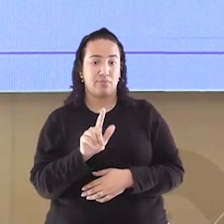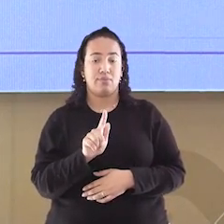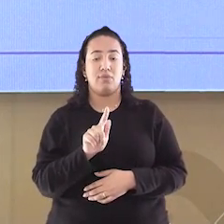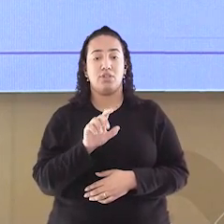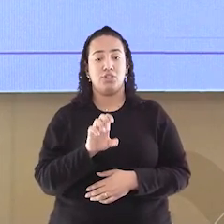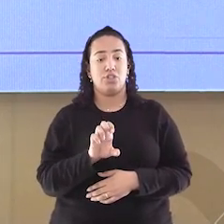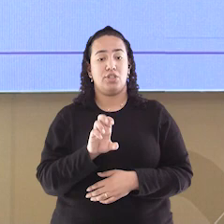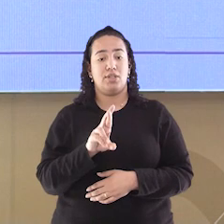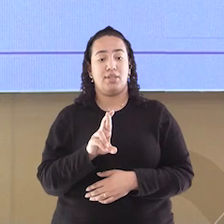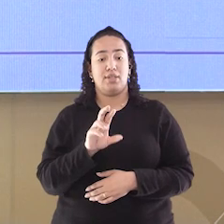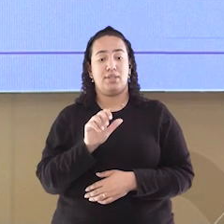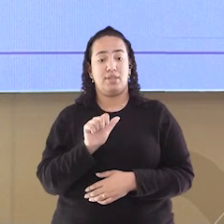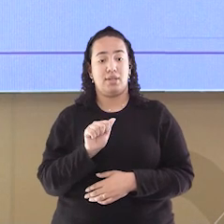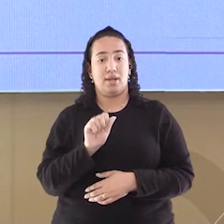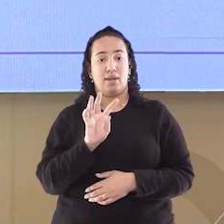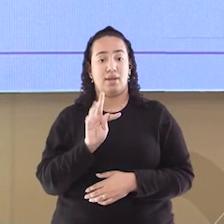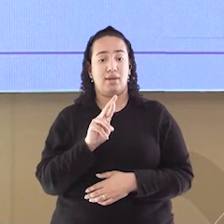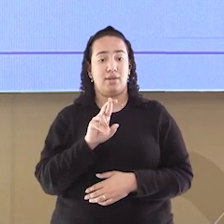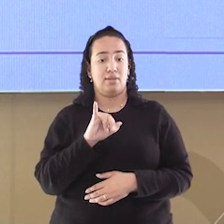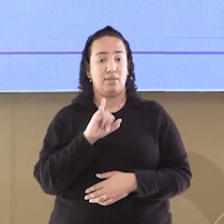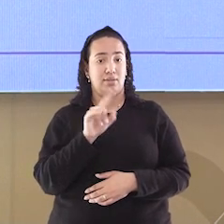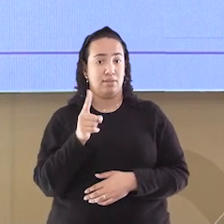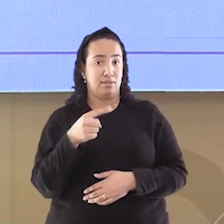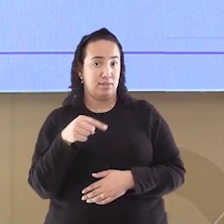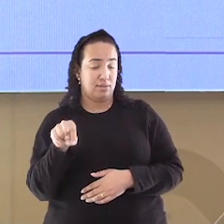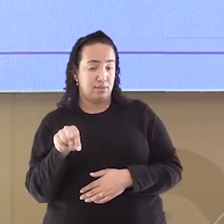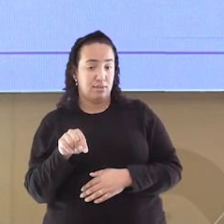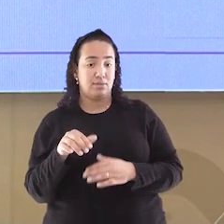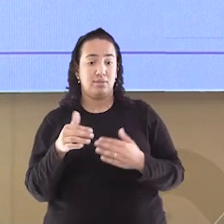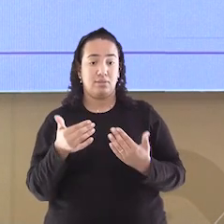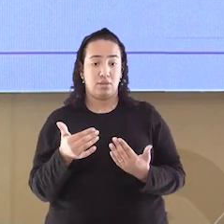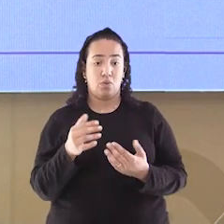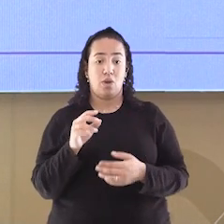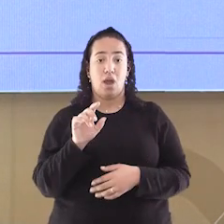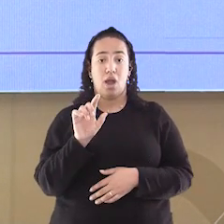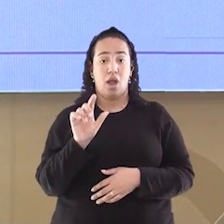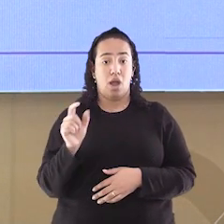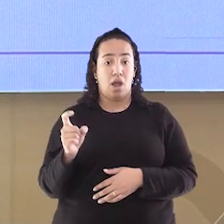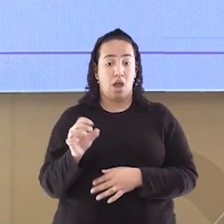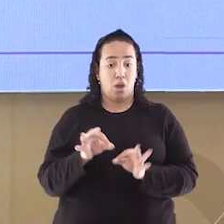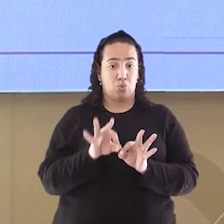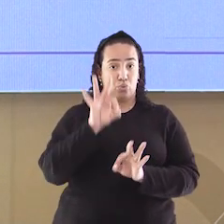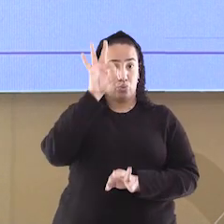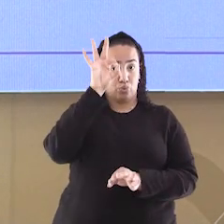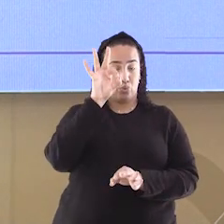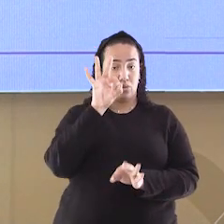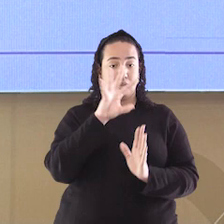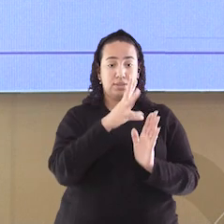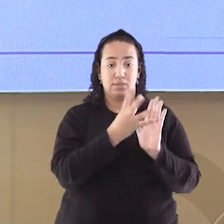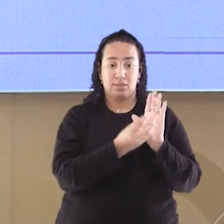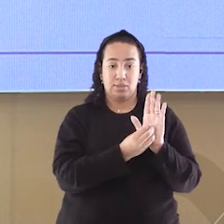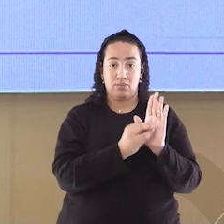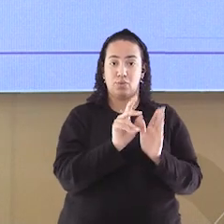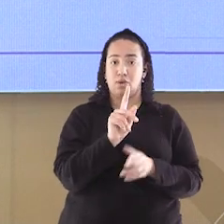geratriz. Logo, a altura, representada por H, é igual à geratriz, que é representada por